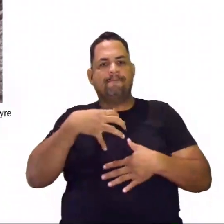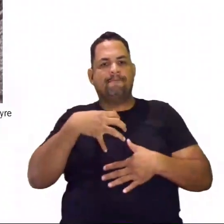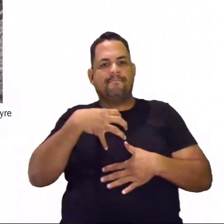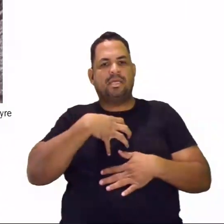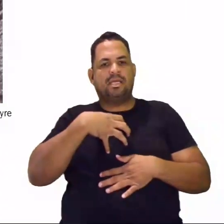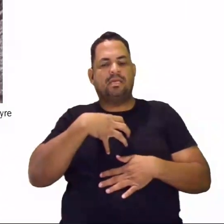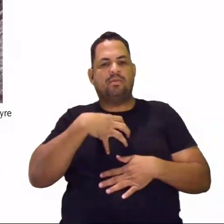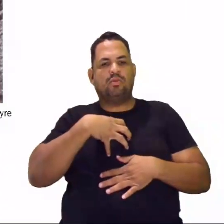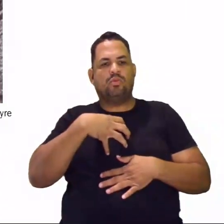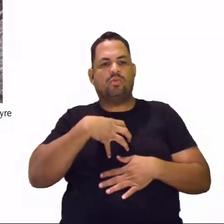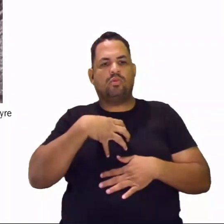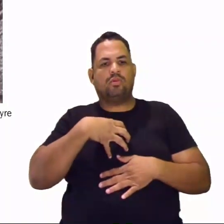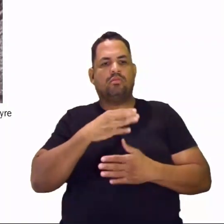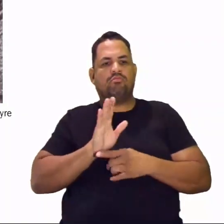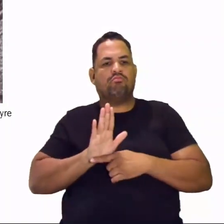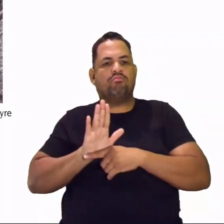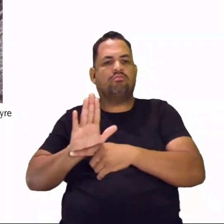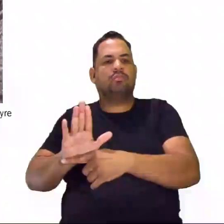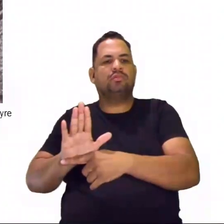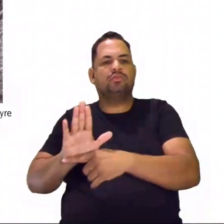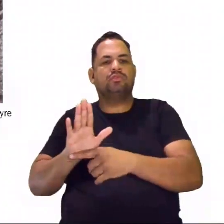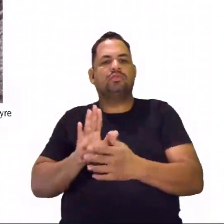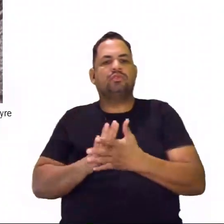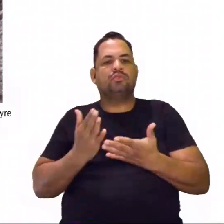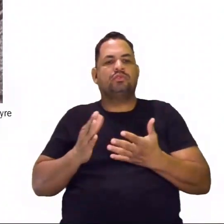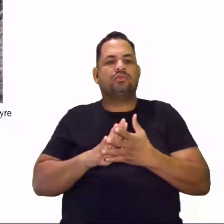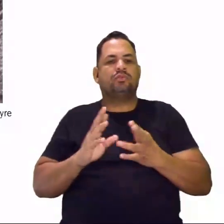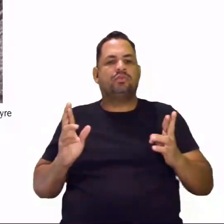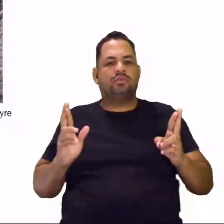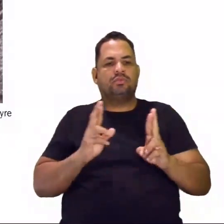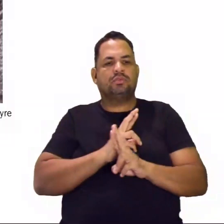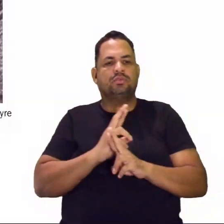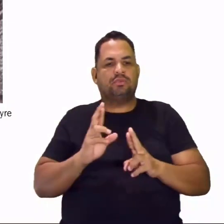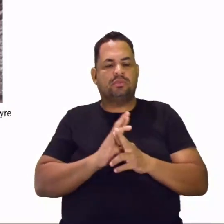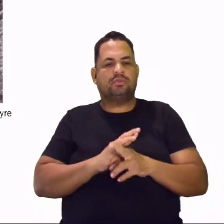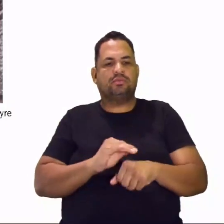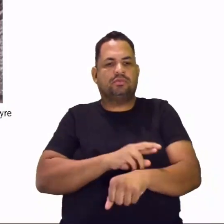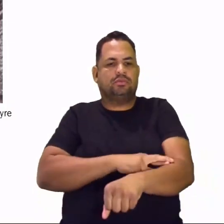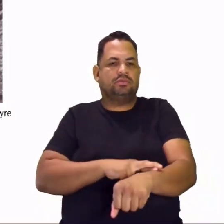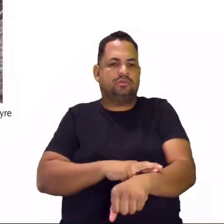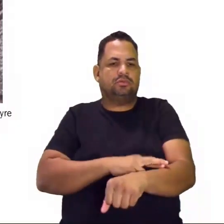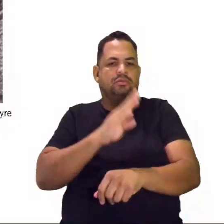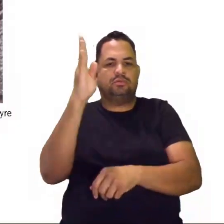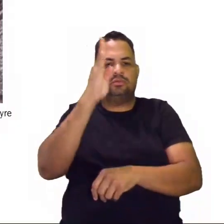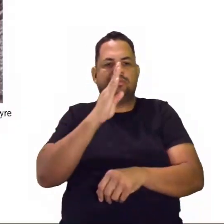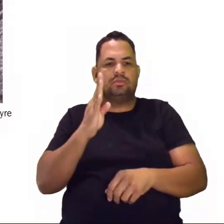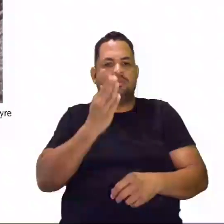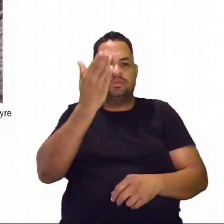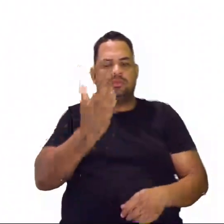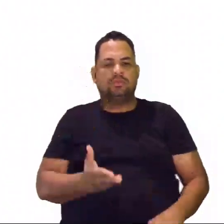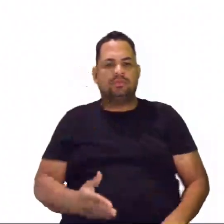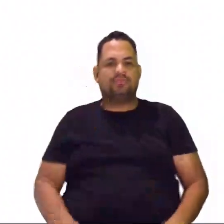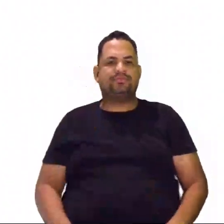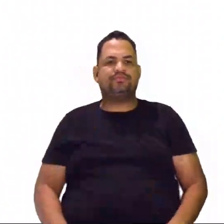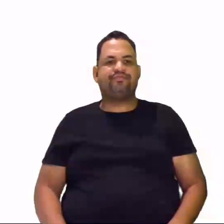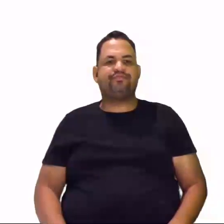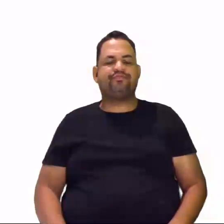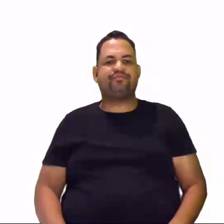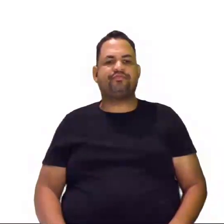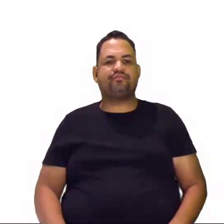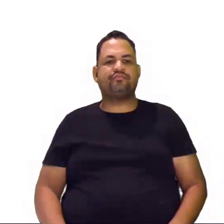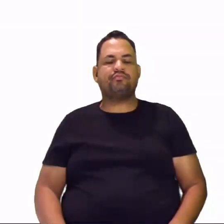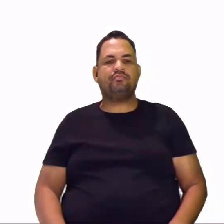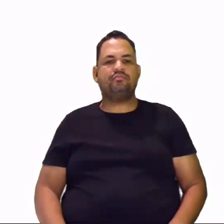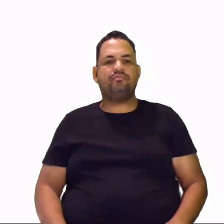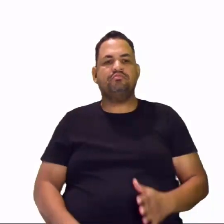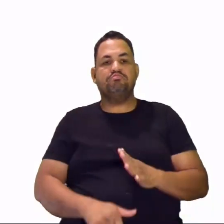das relações raciais no Brasil. A obra importante dele é Casagrande e Senzala, né?